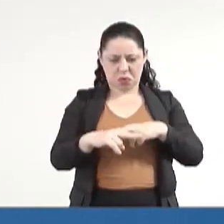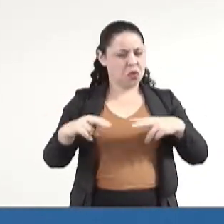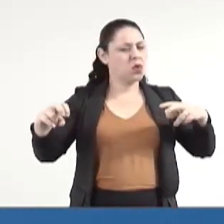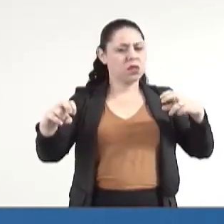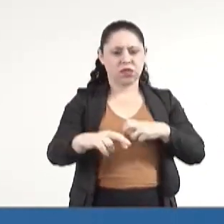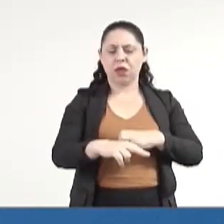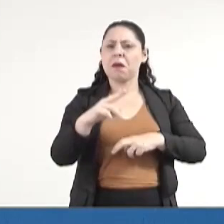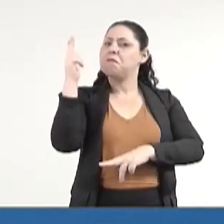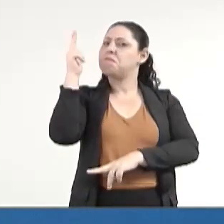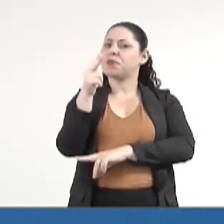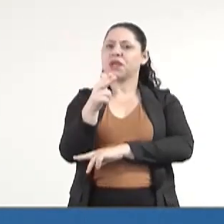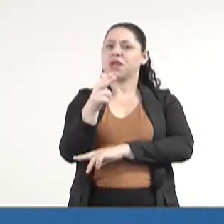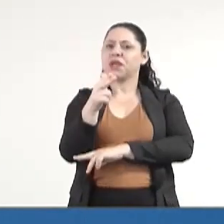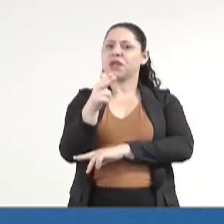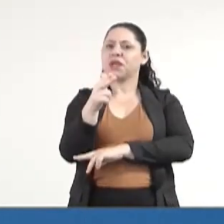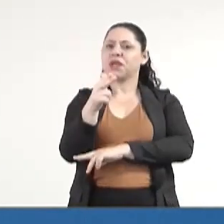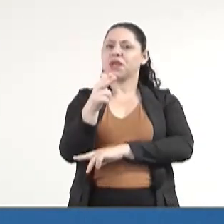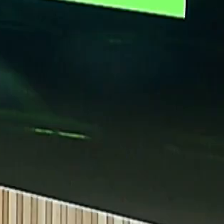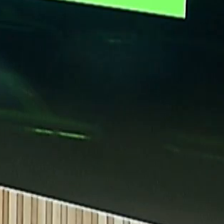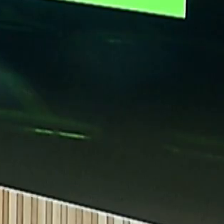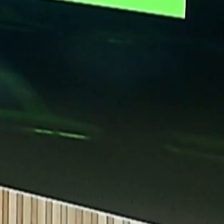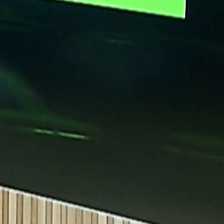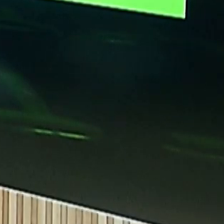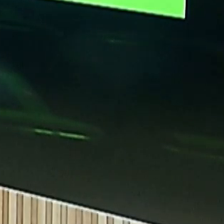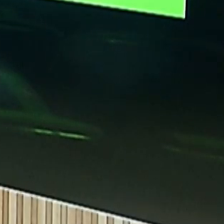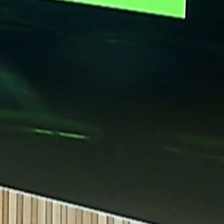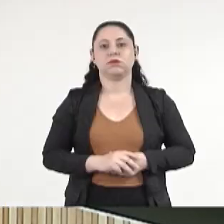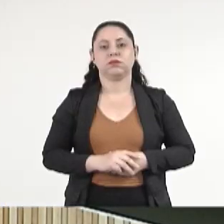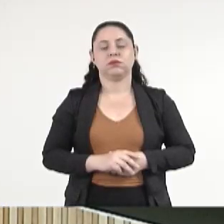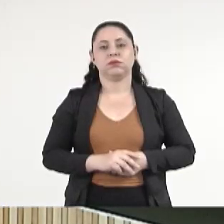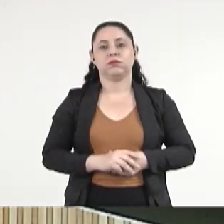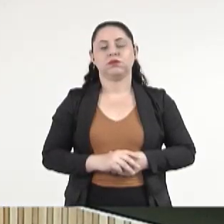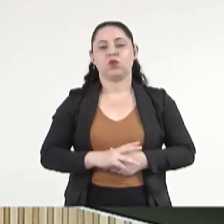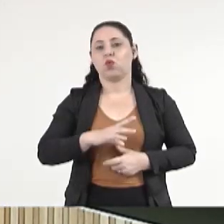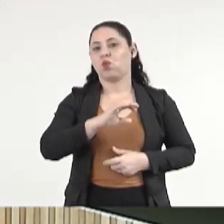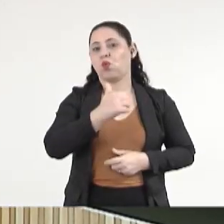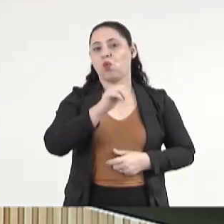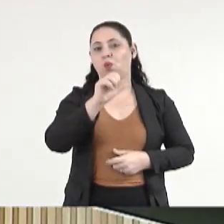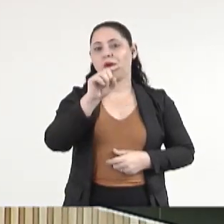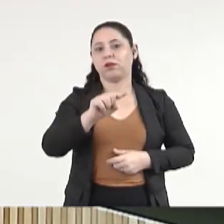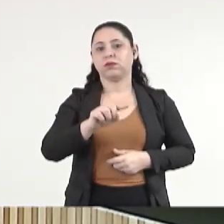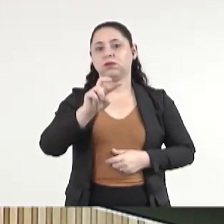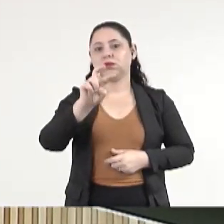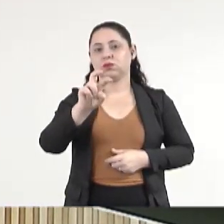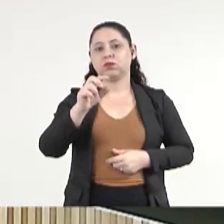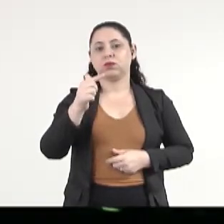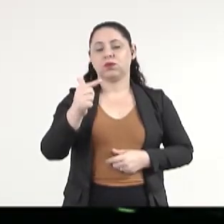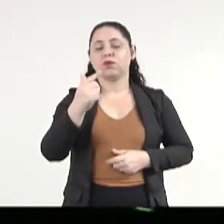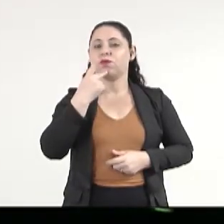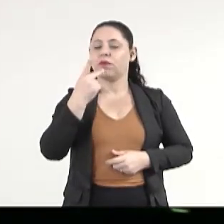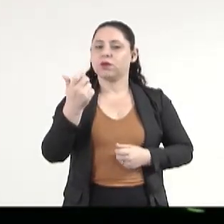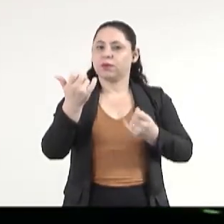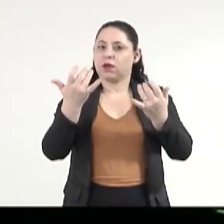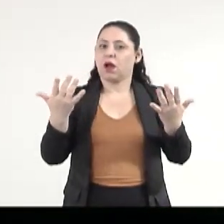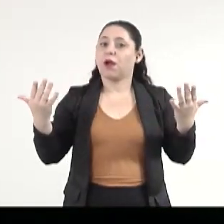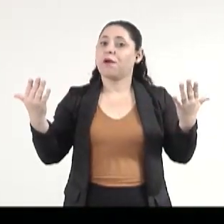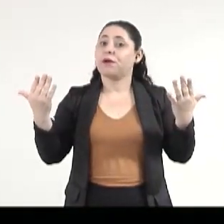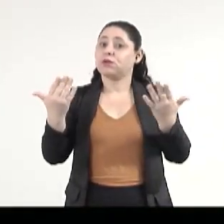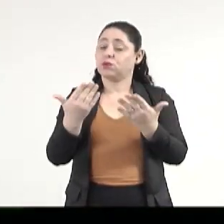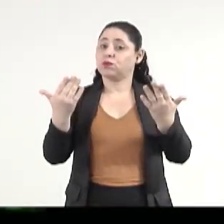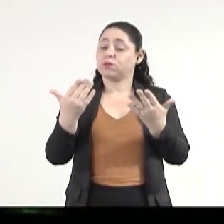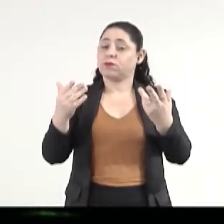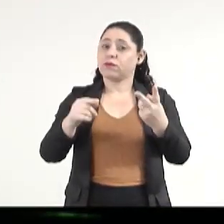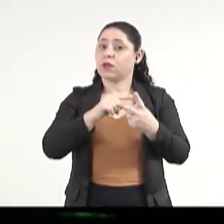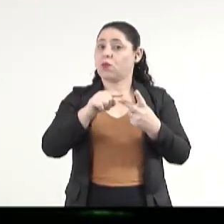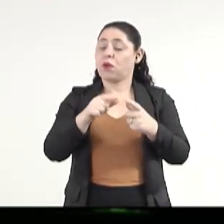duplicação, pedágio, não. 11h52, a gente fala agora sobre